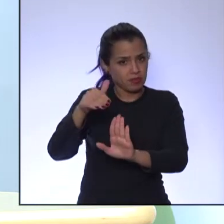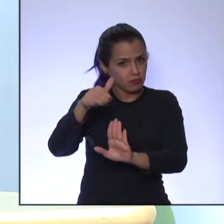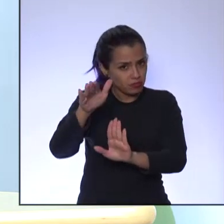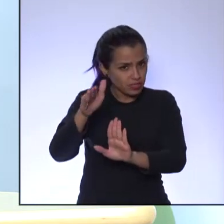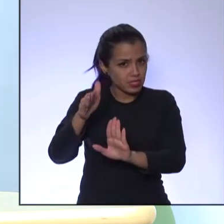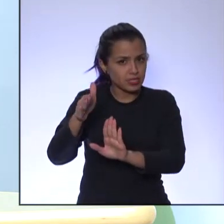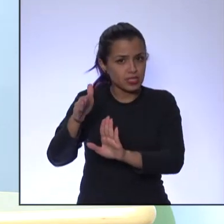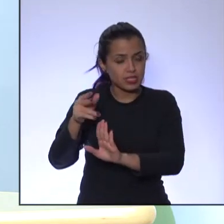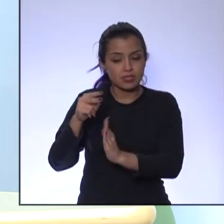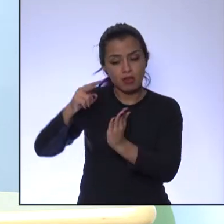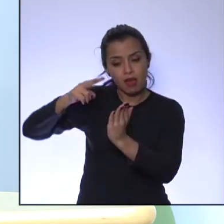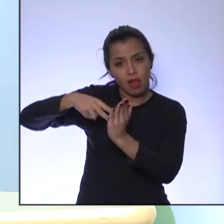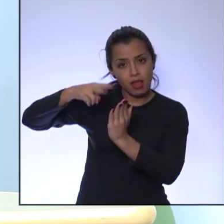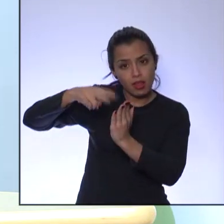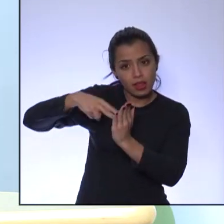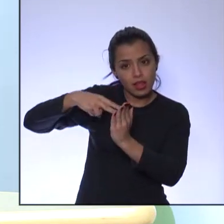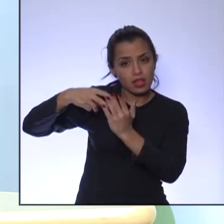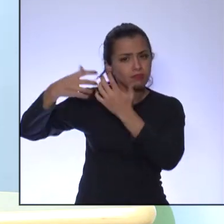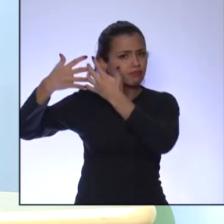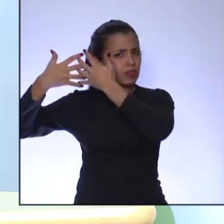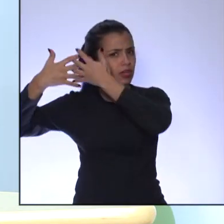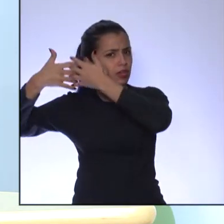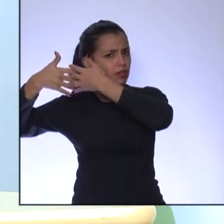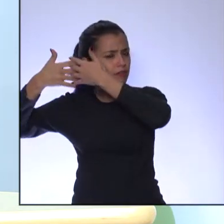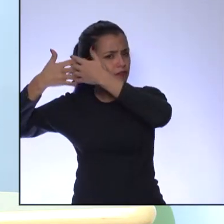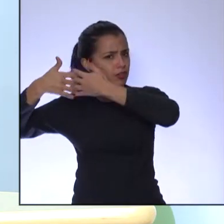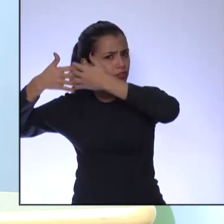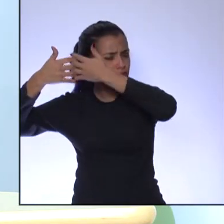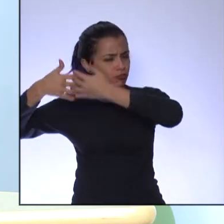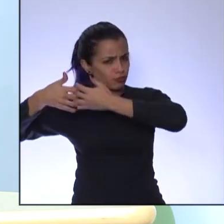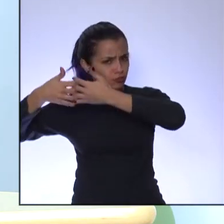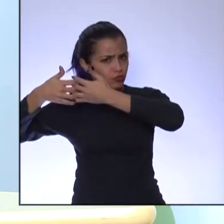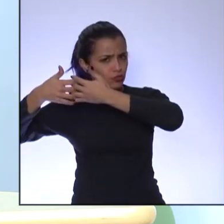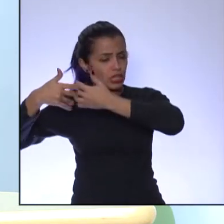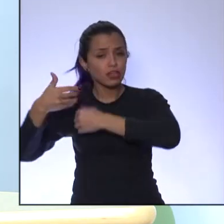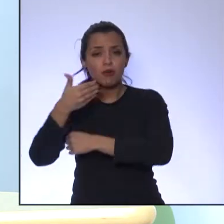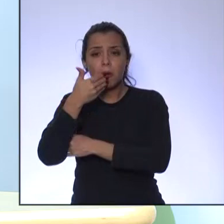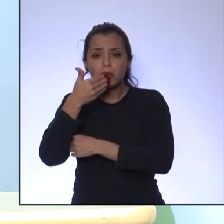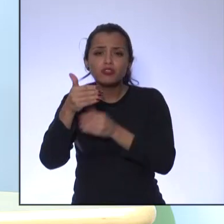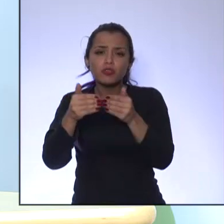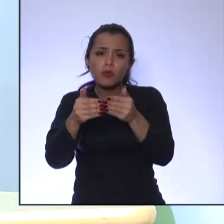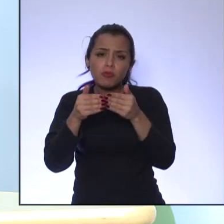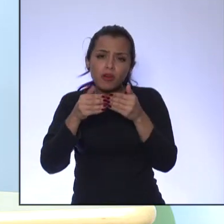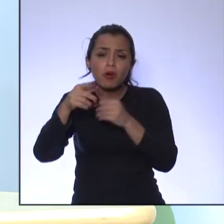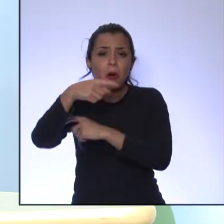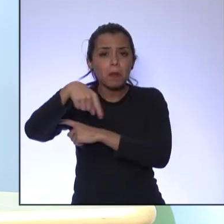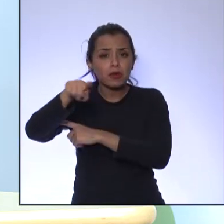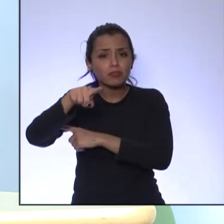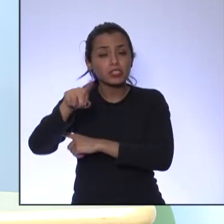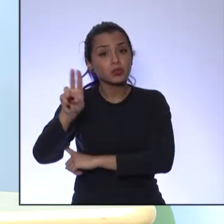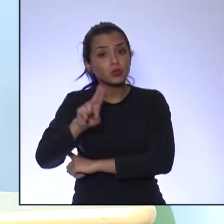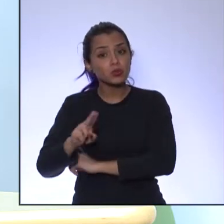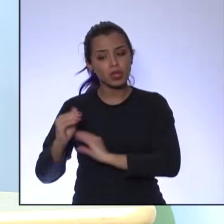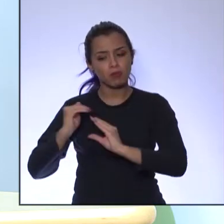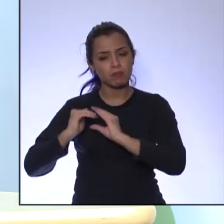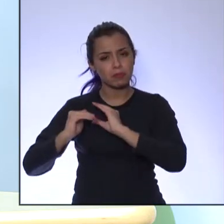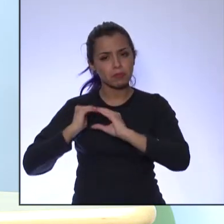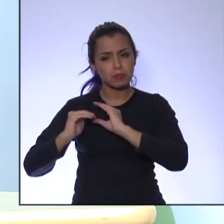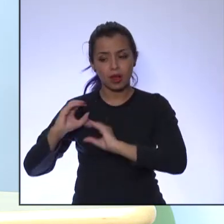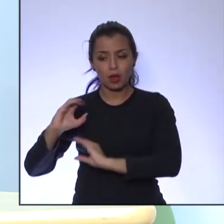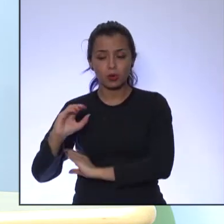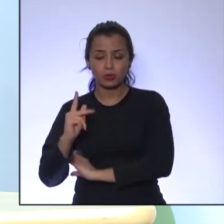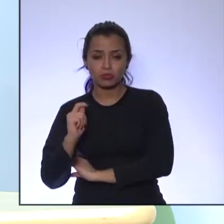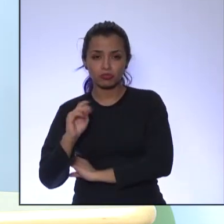vocês possam refletir. Eu vou pedir nesse momento que vocês utilizem o chat para colocar as contribuições